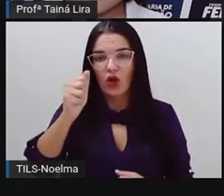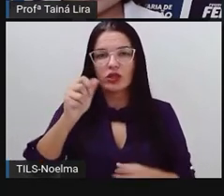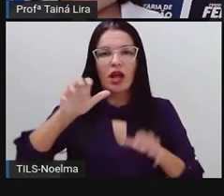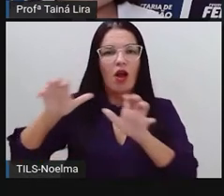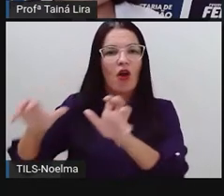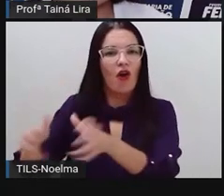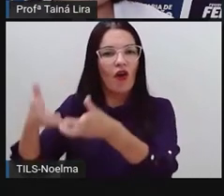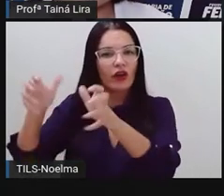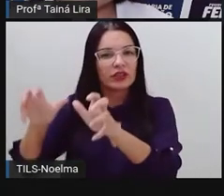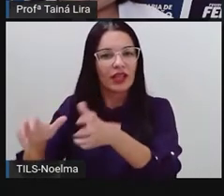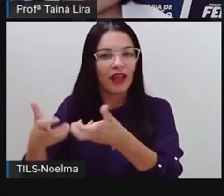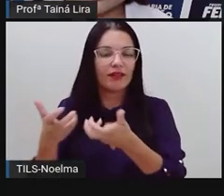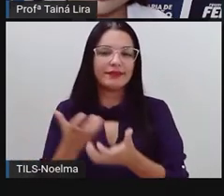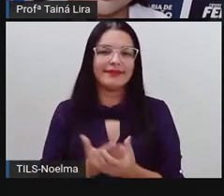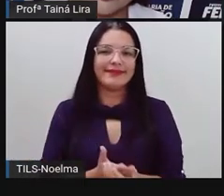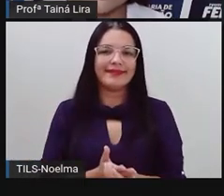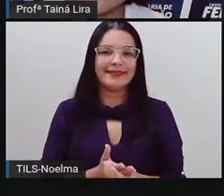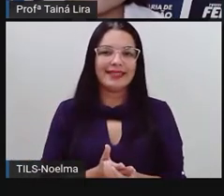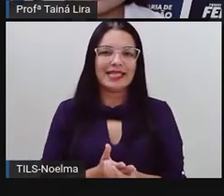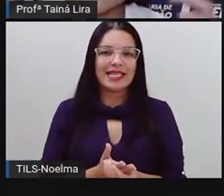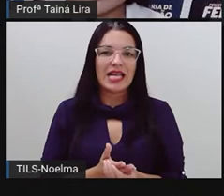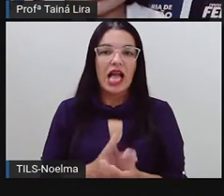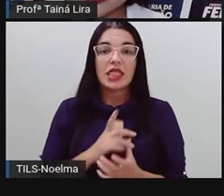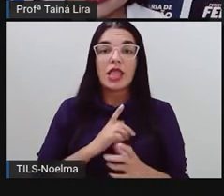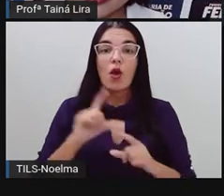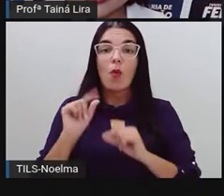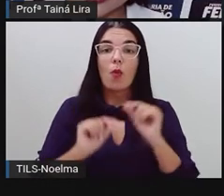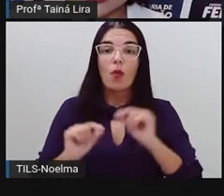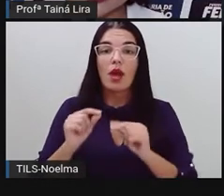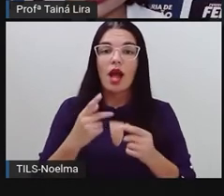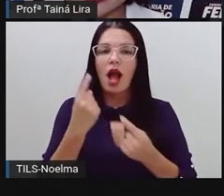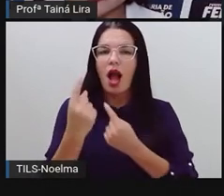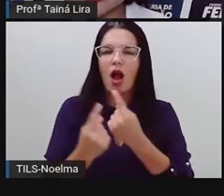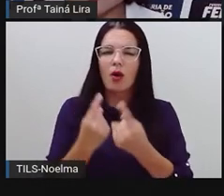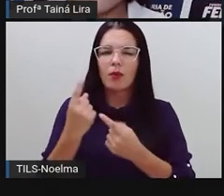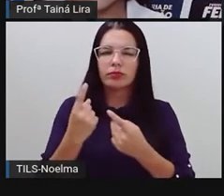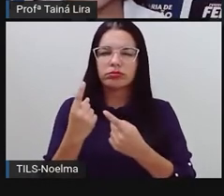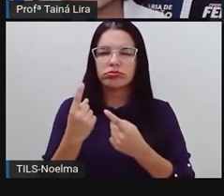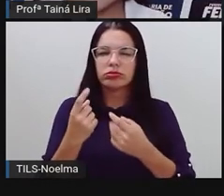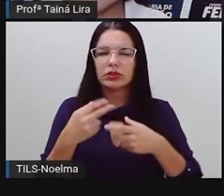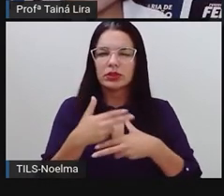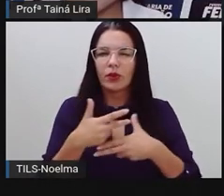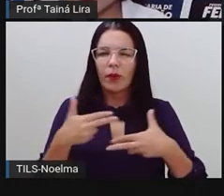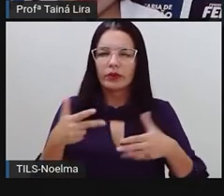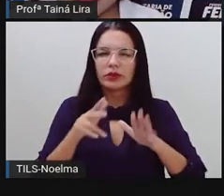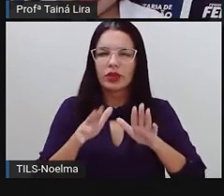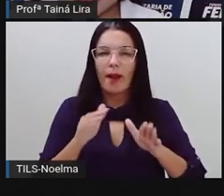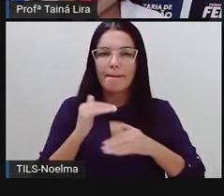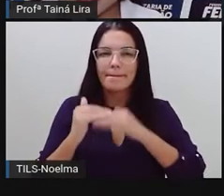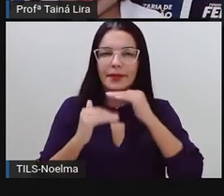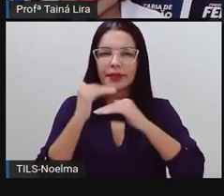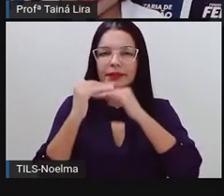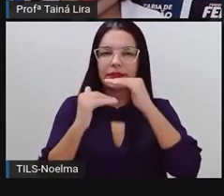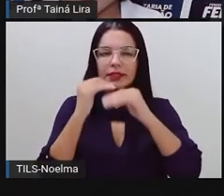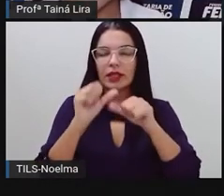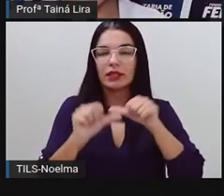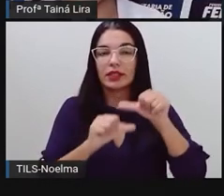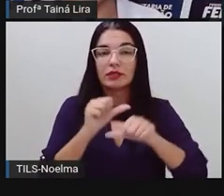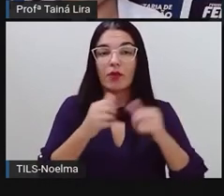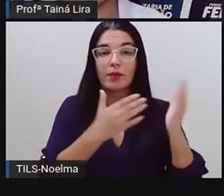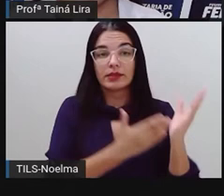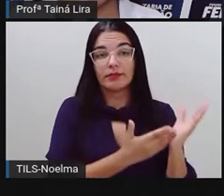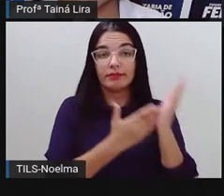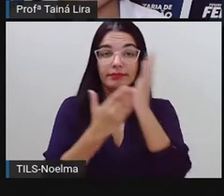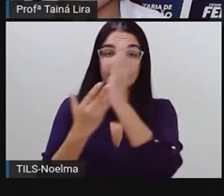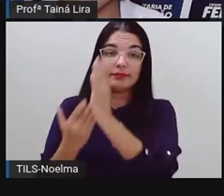e a gente tem aqui alguns produtos que já passaram pelo processo de transformação que são comercializadas na zona